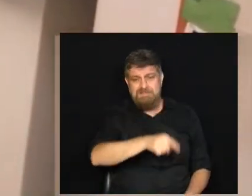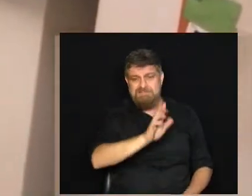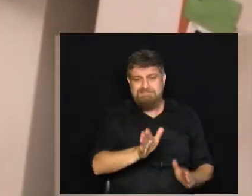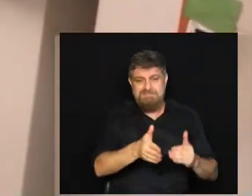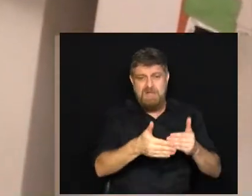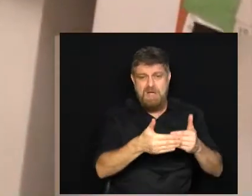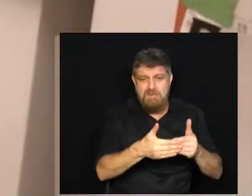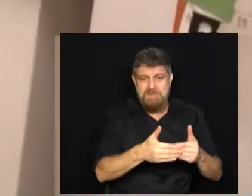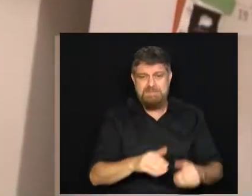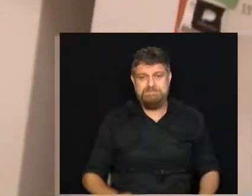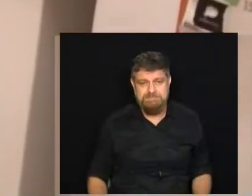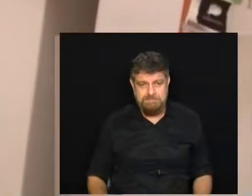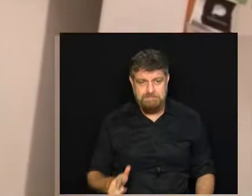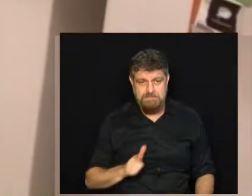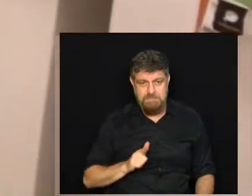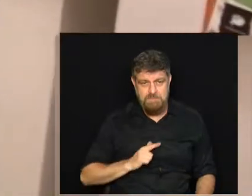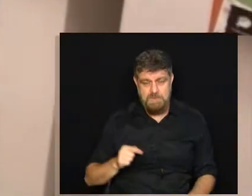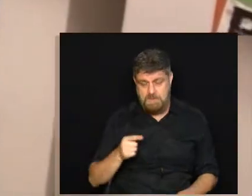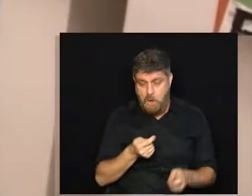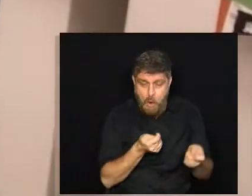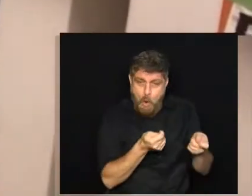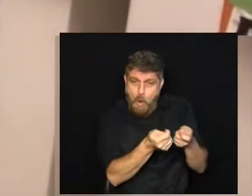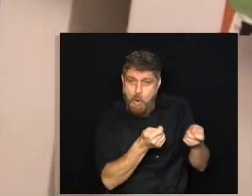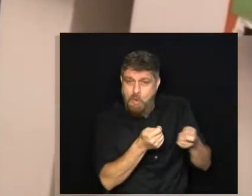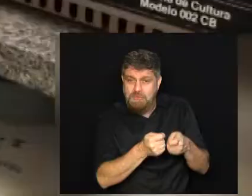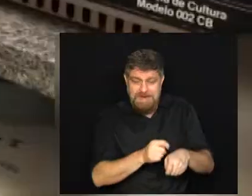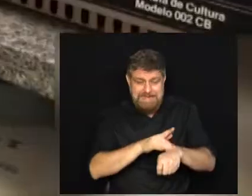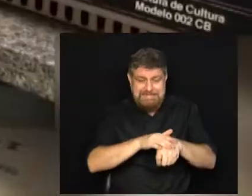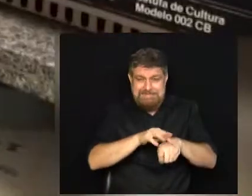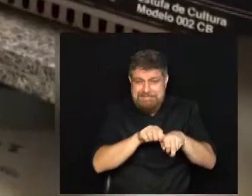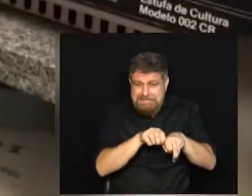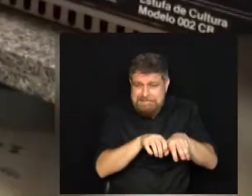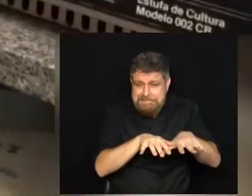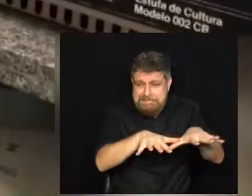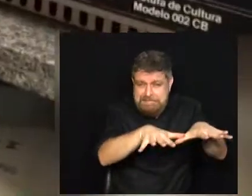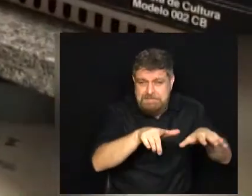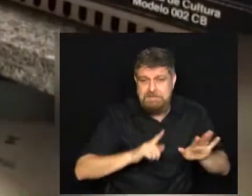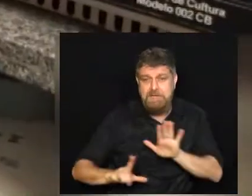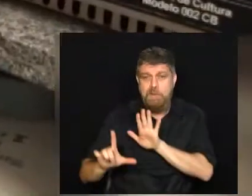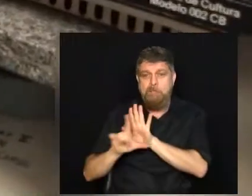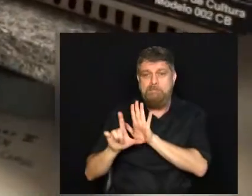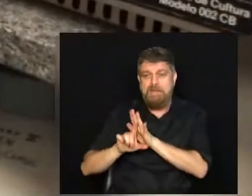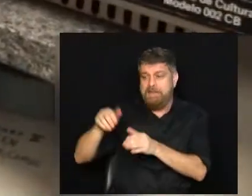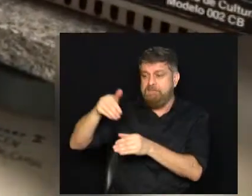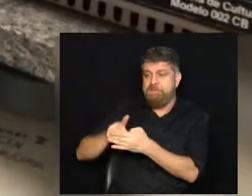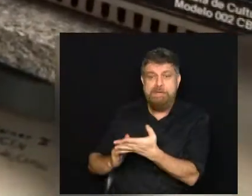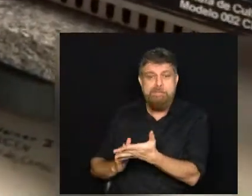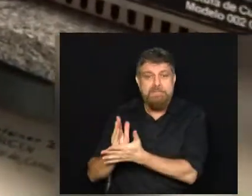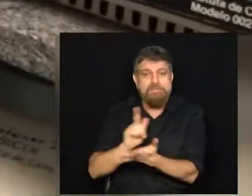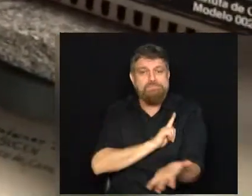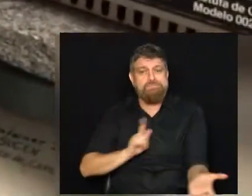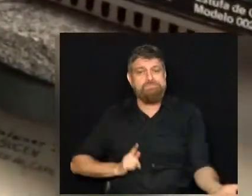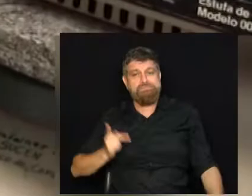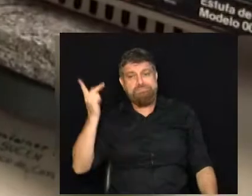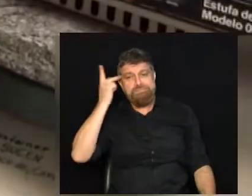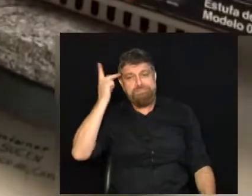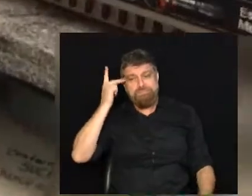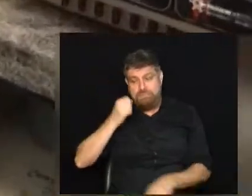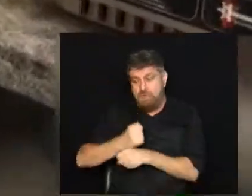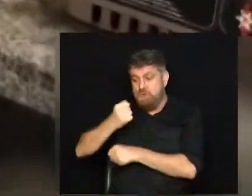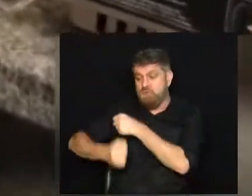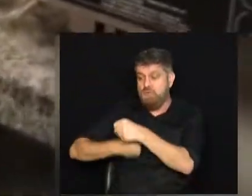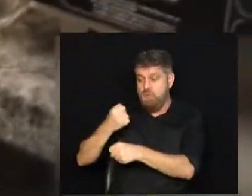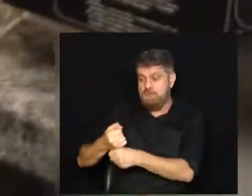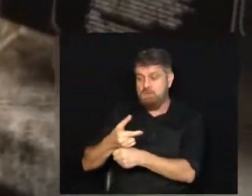SUSEM, Superintendência do Controle de Endemias, segundo uma lei aprovada pelo governo de São Paulo em 2020.